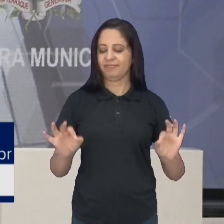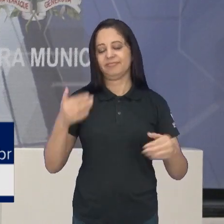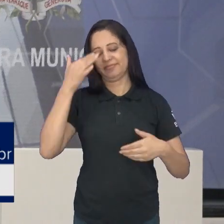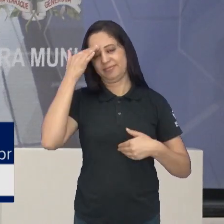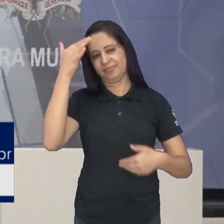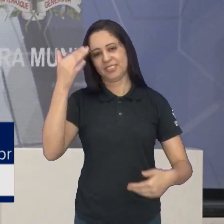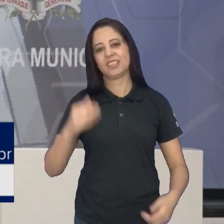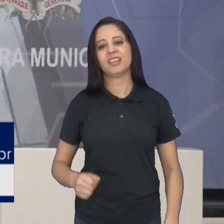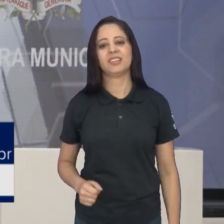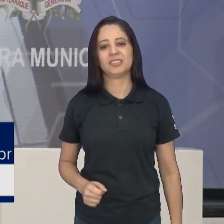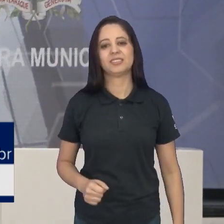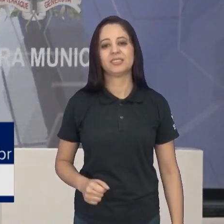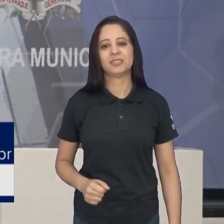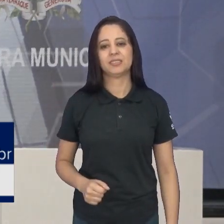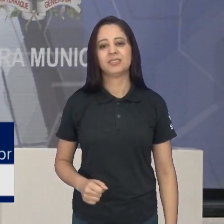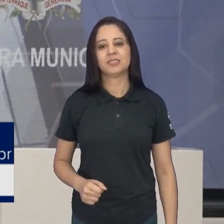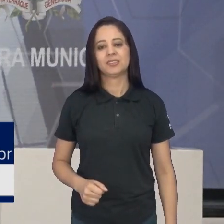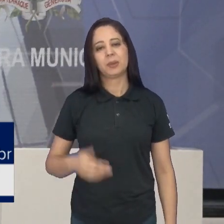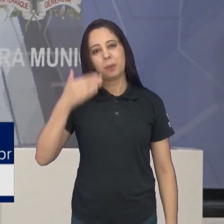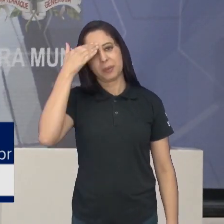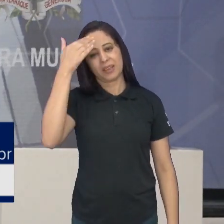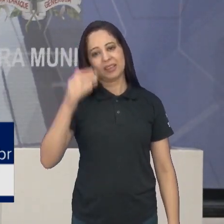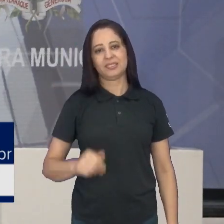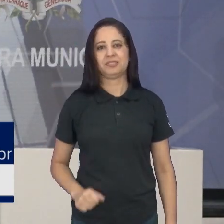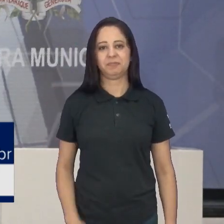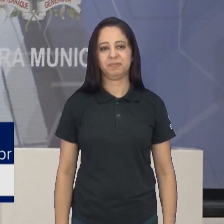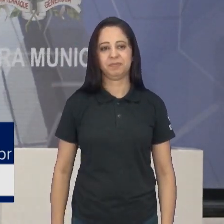obrigado. Agradeço, presidente, obrigado a todos.